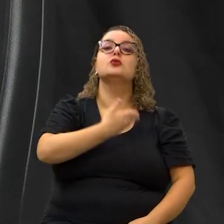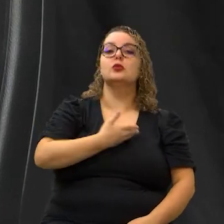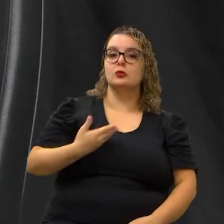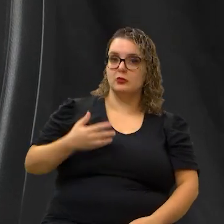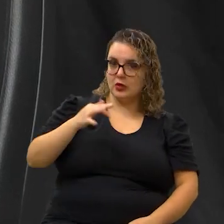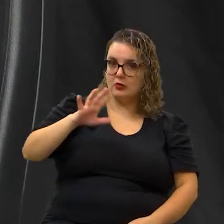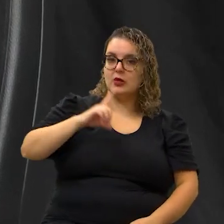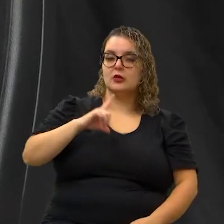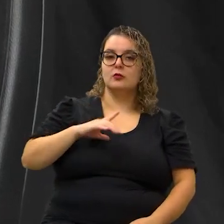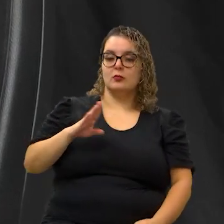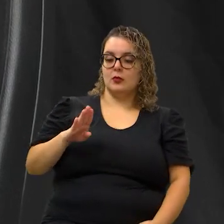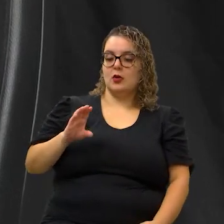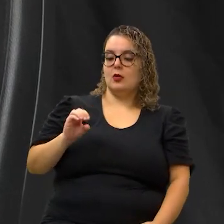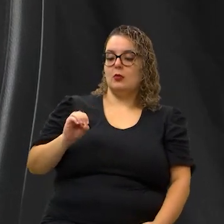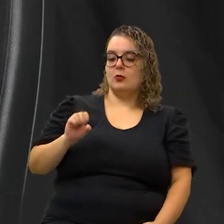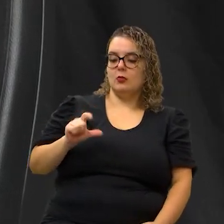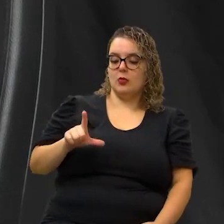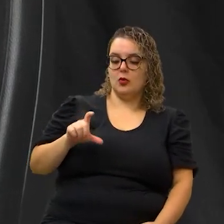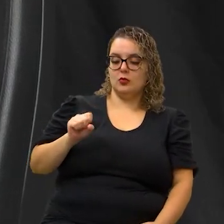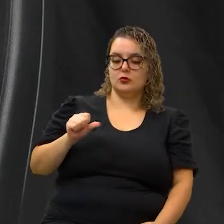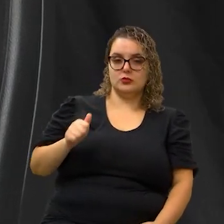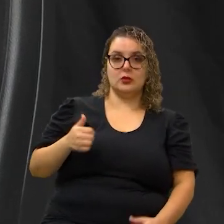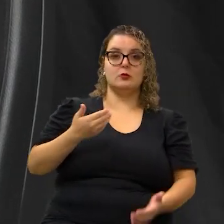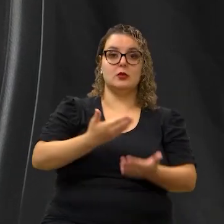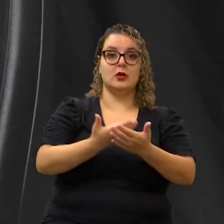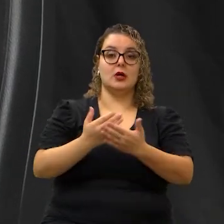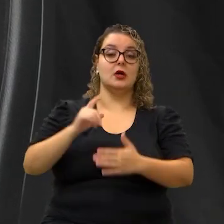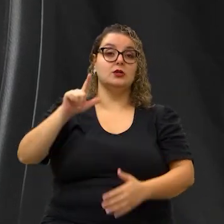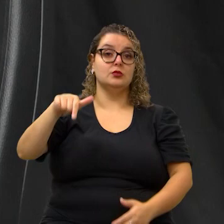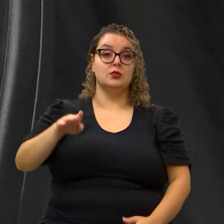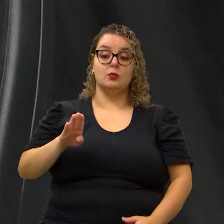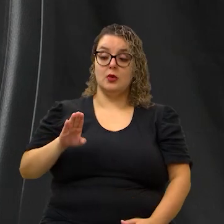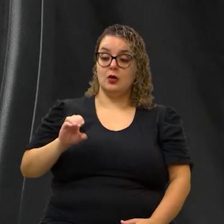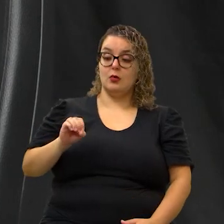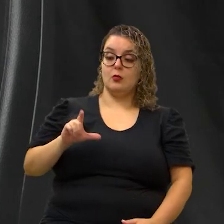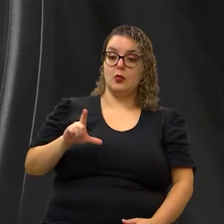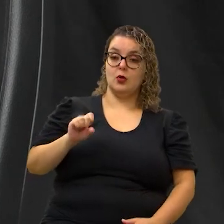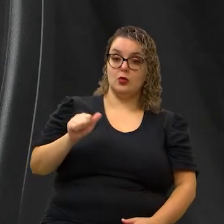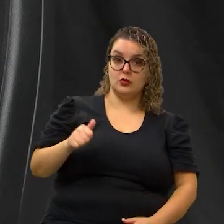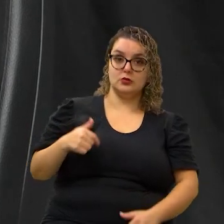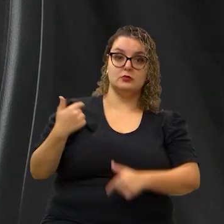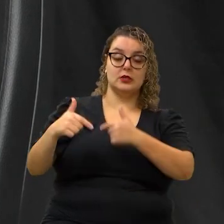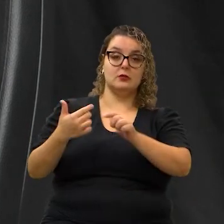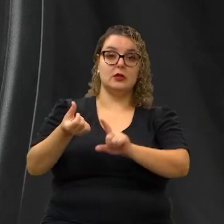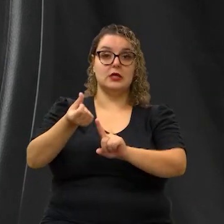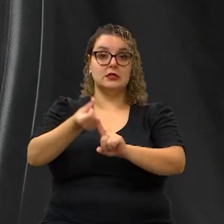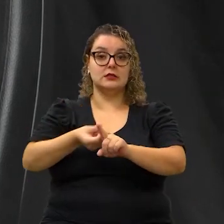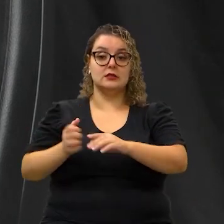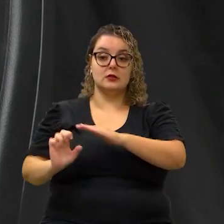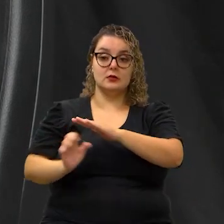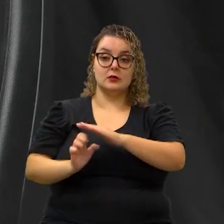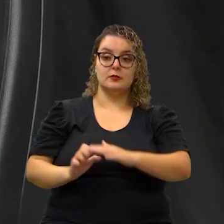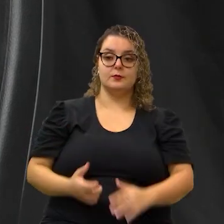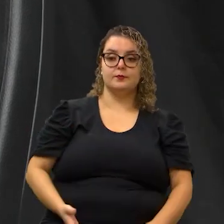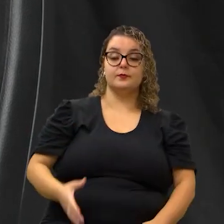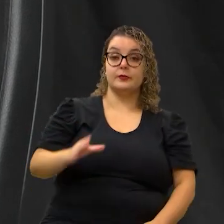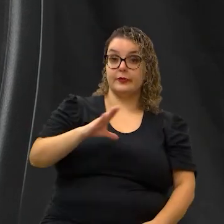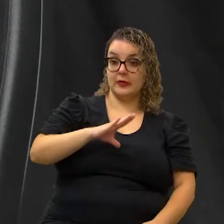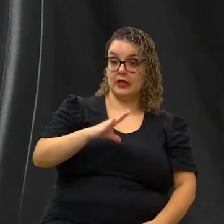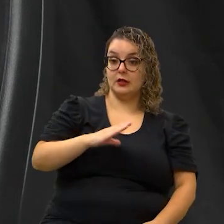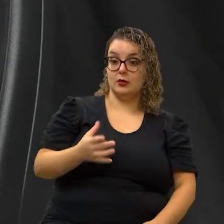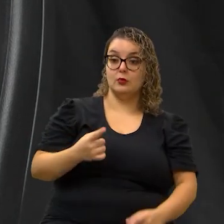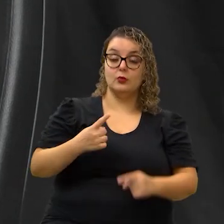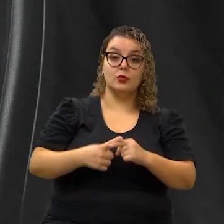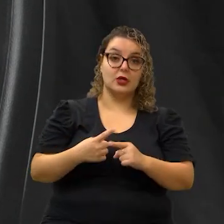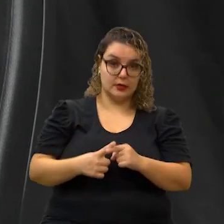governo federal. Então eles vão ter uma bolsa para estudar, depois vão ter uma bolsa para trabalhar esses 6 meses na empresa.